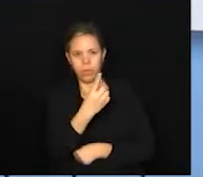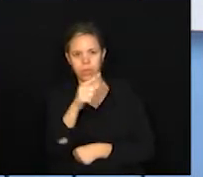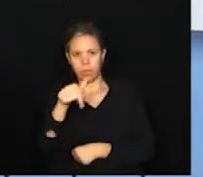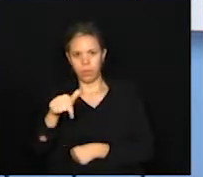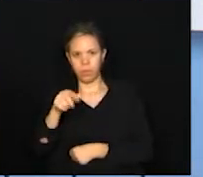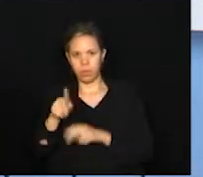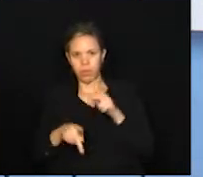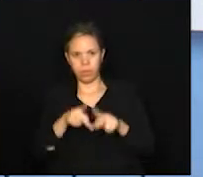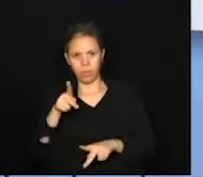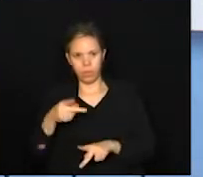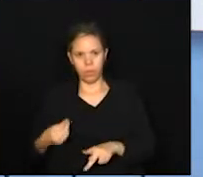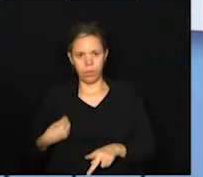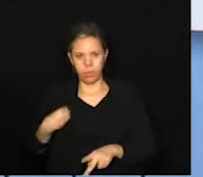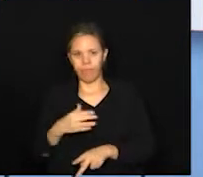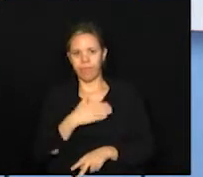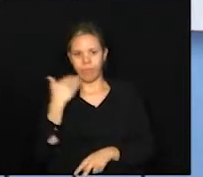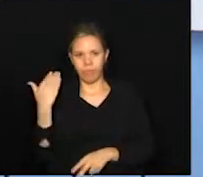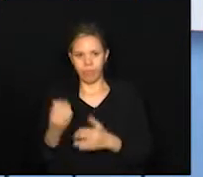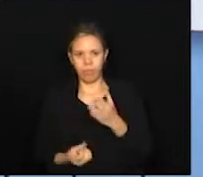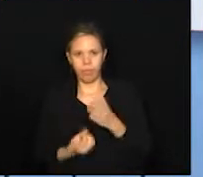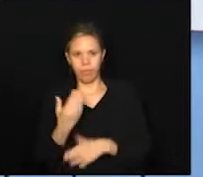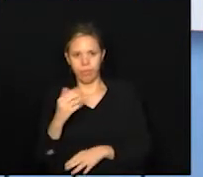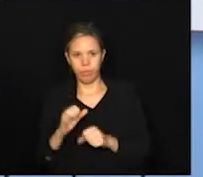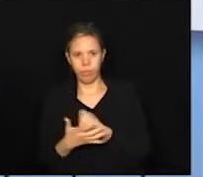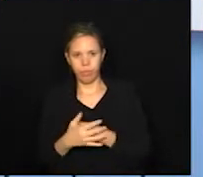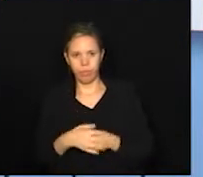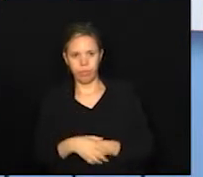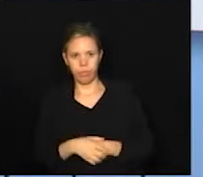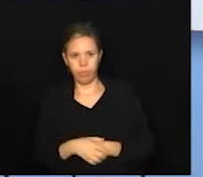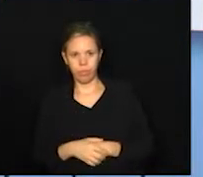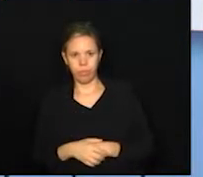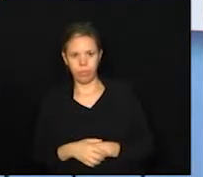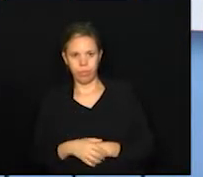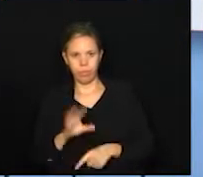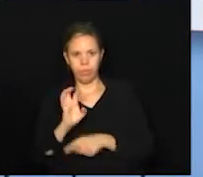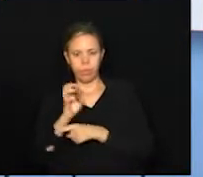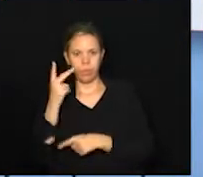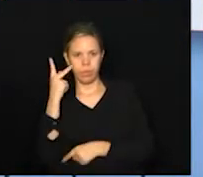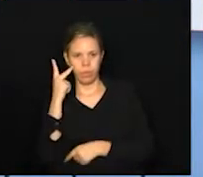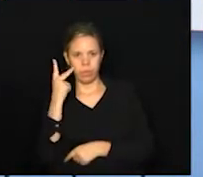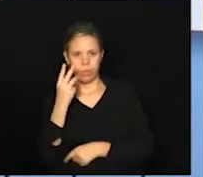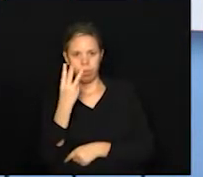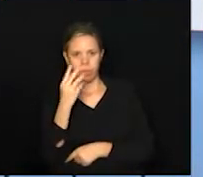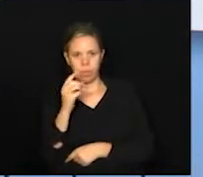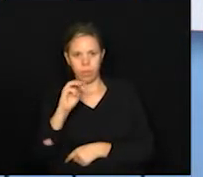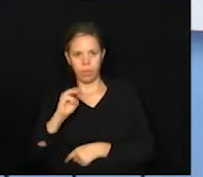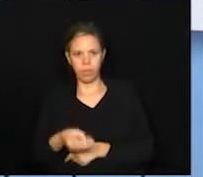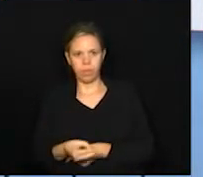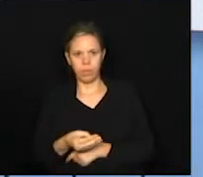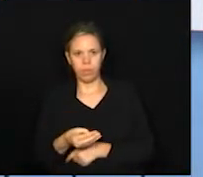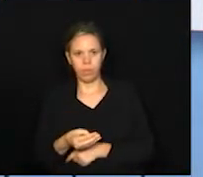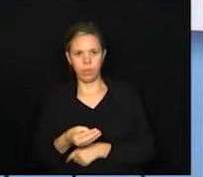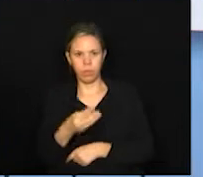430.417 pessoas vieram a óbito devido à Covid-19. No estado de São Paulo,